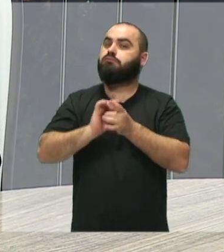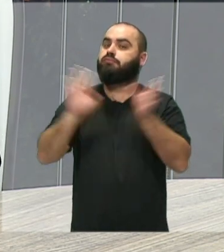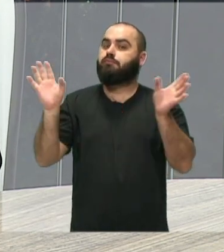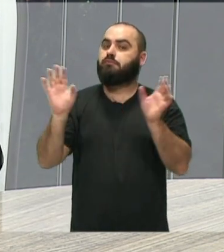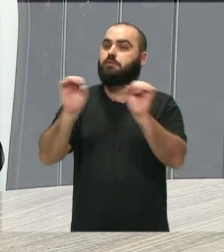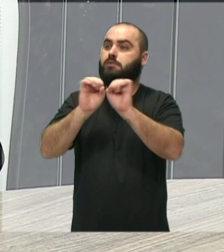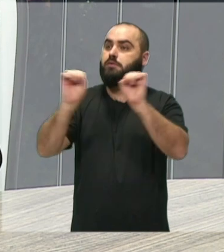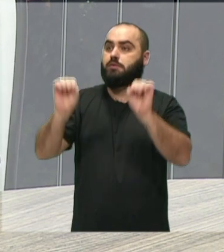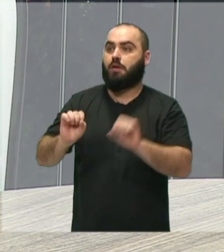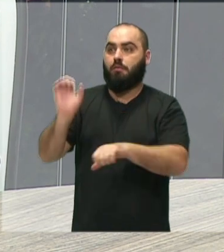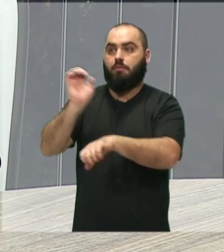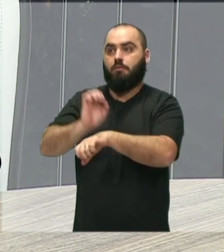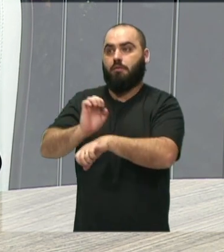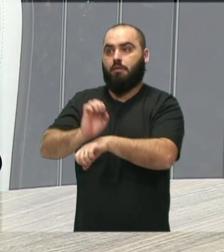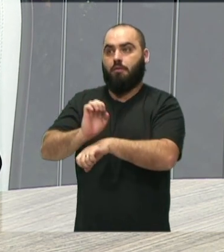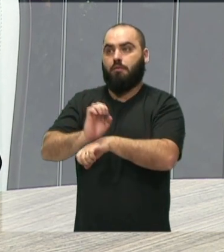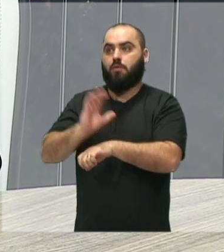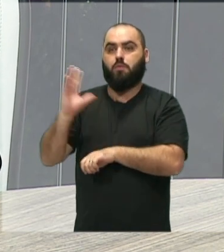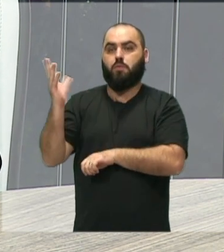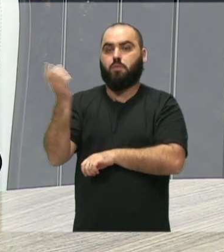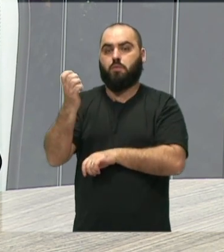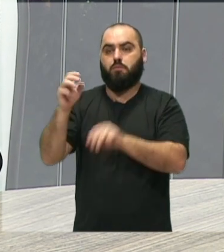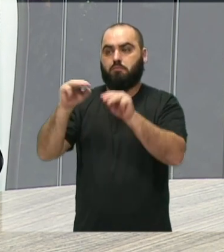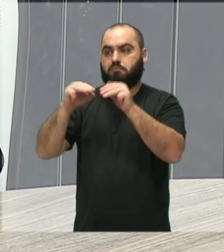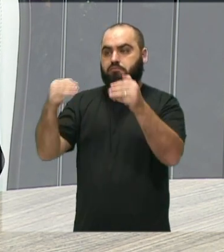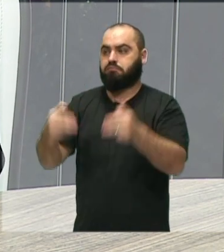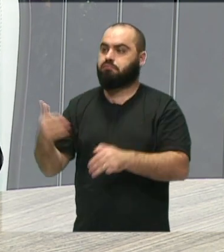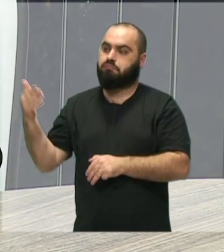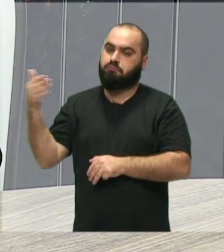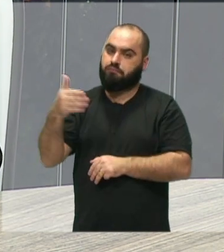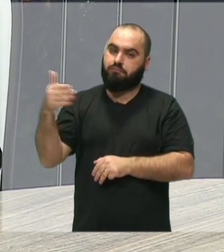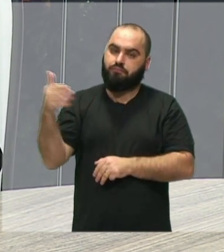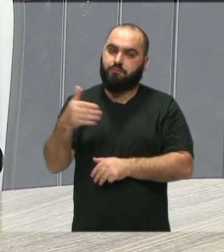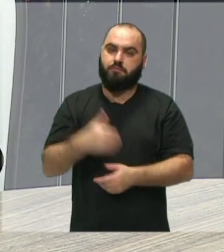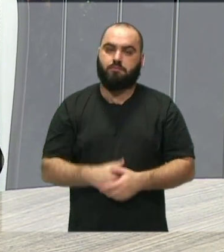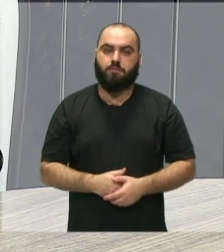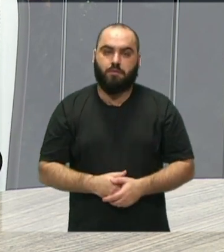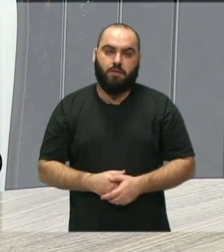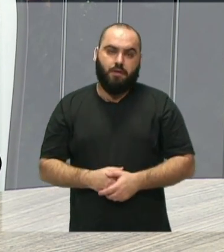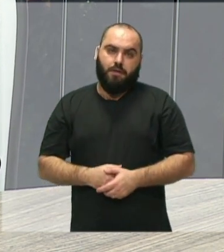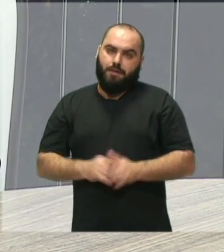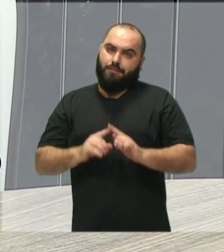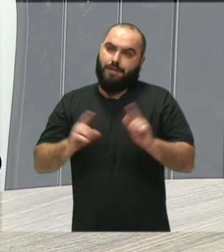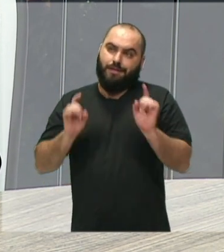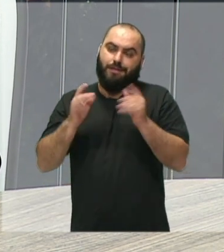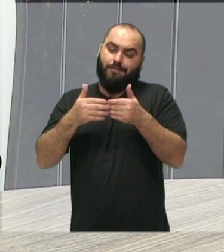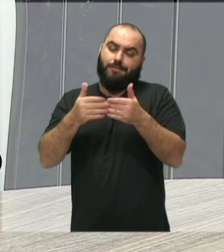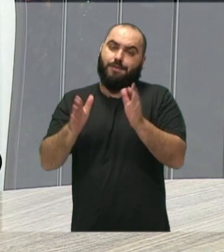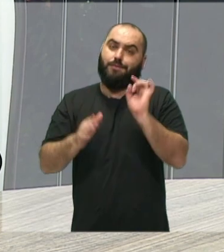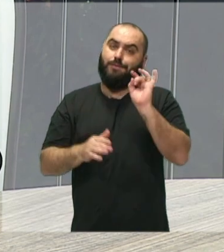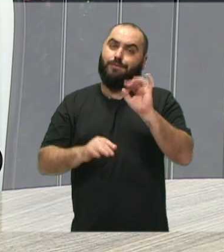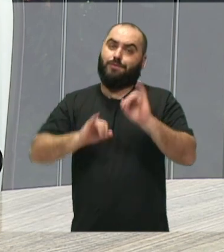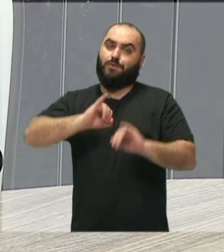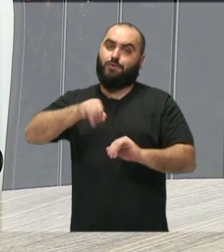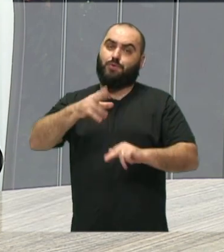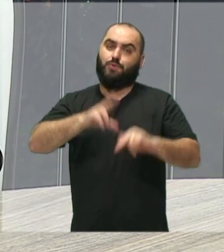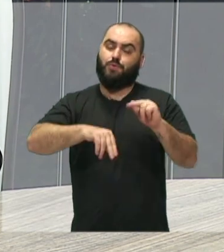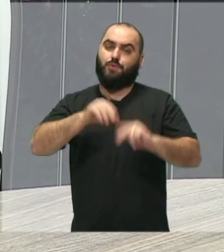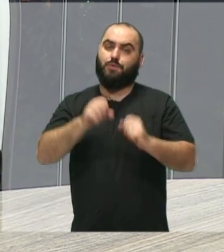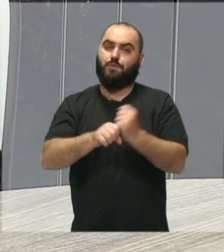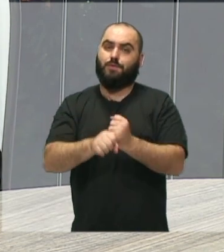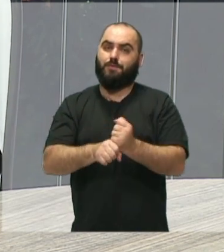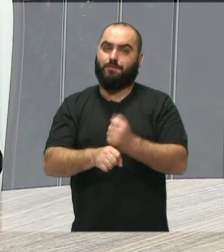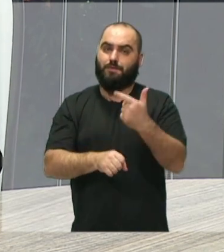sistema estadual, né, das instituições museais, mas a gente foi abrir somente em junho de 2021. Aí de lá até dezembro